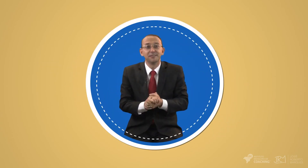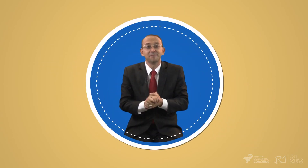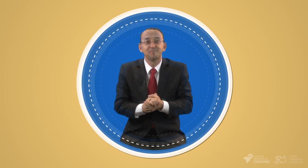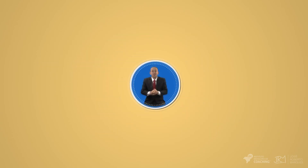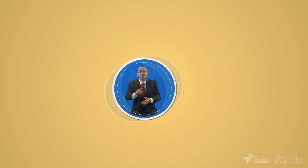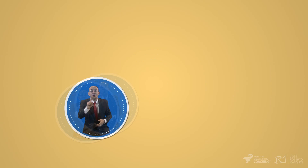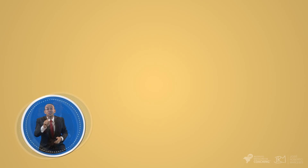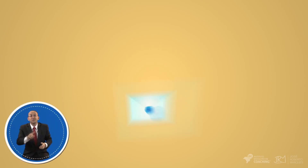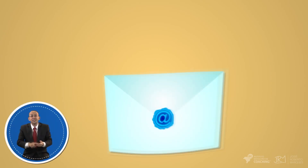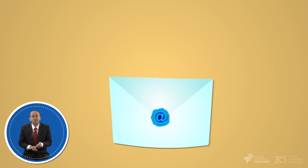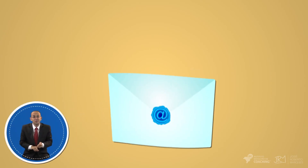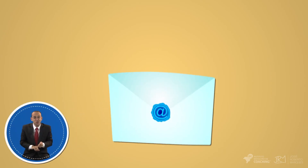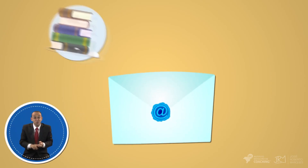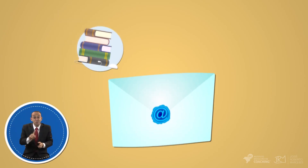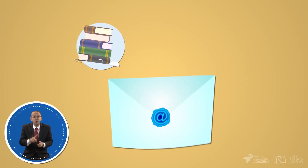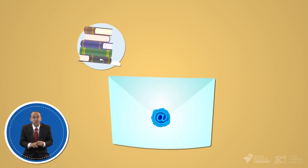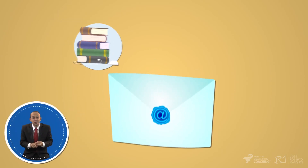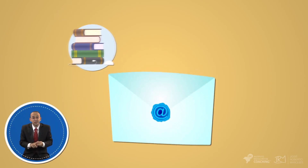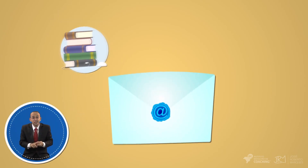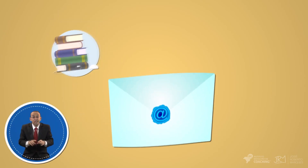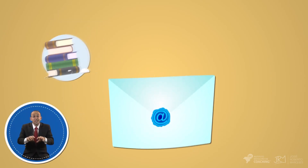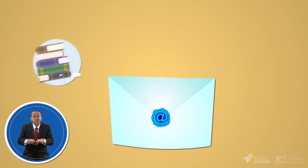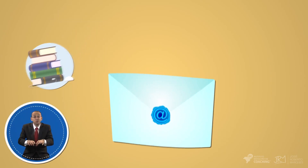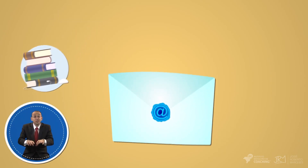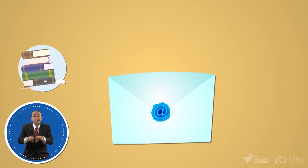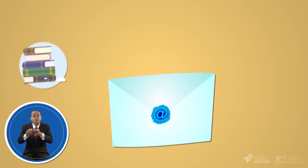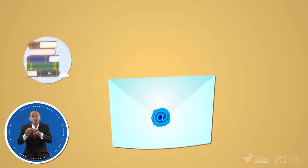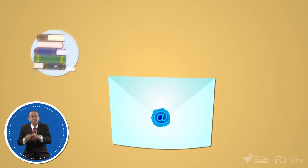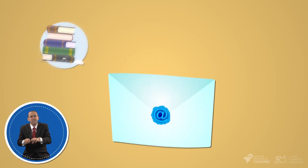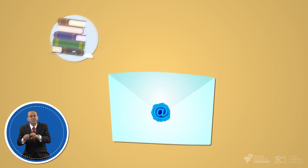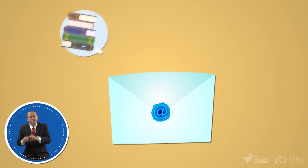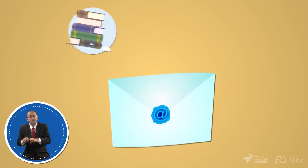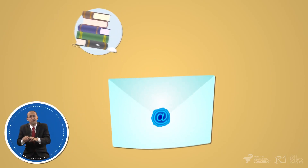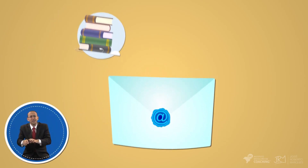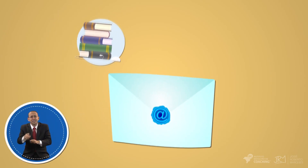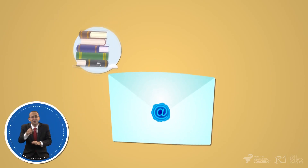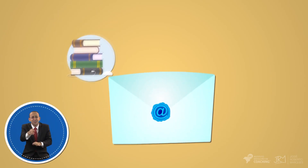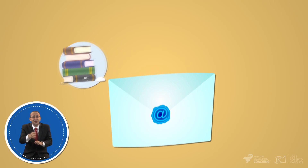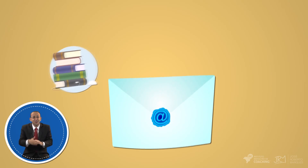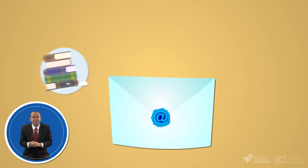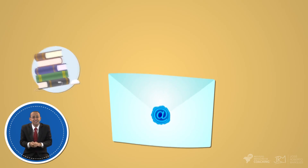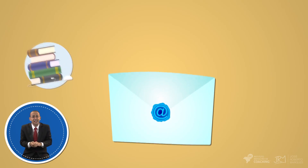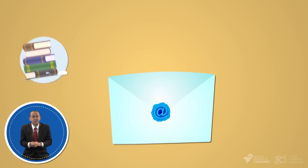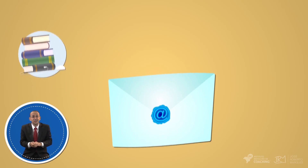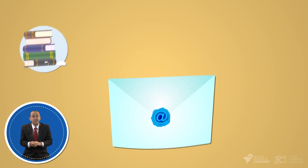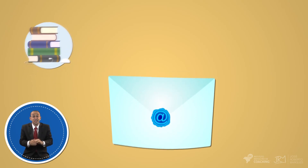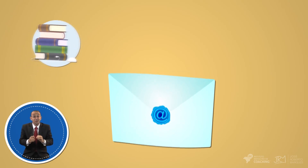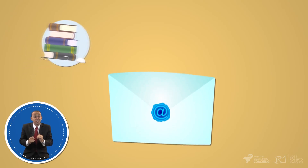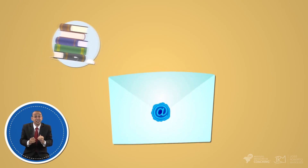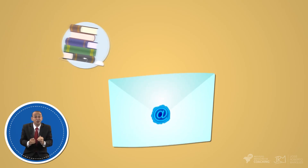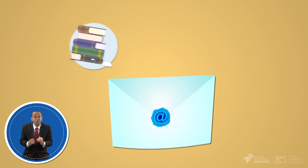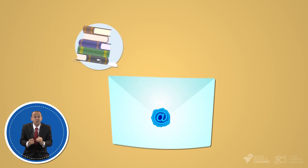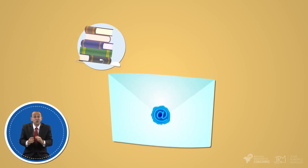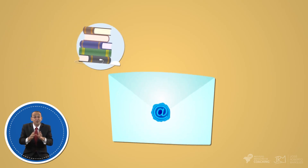cima eu vou te mandar por e-mail um e-book e nesse ebook tem muitas dicas para aumentar o seu grau de felicidade